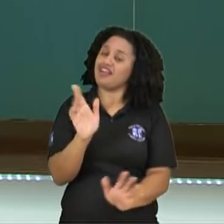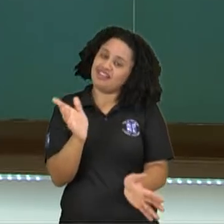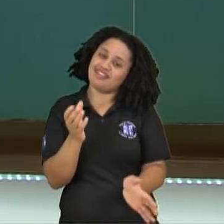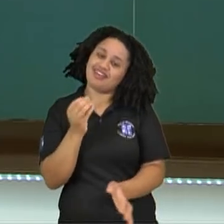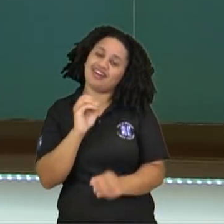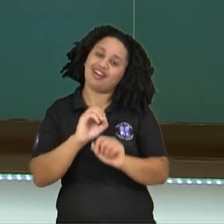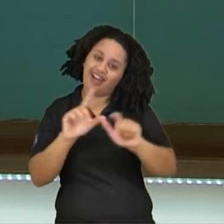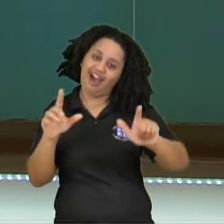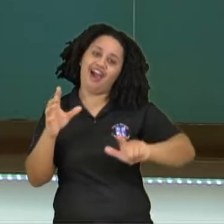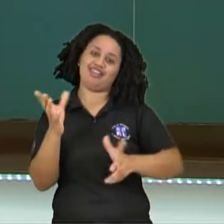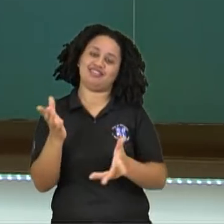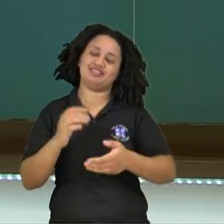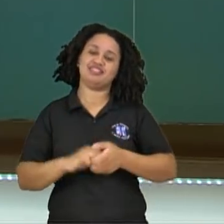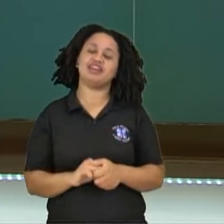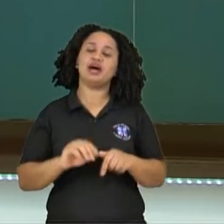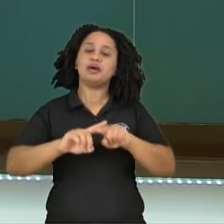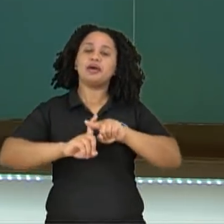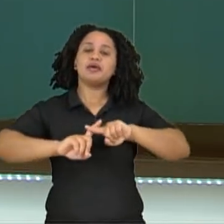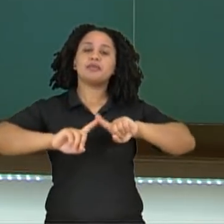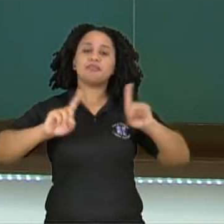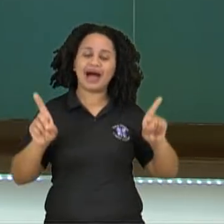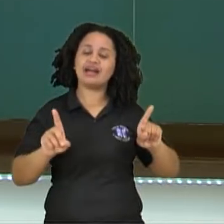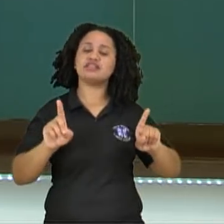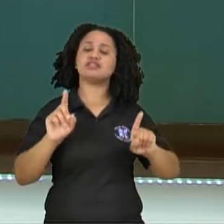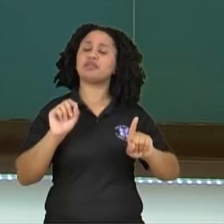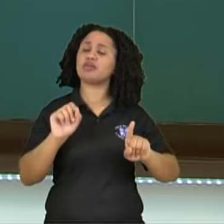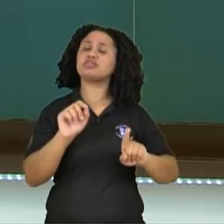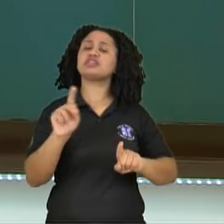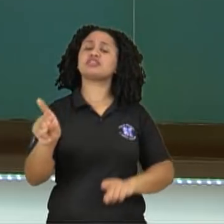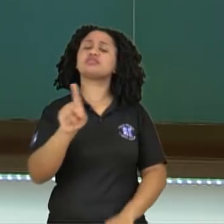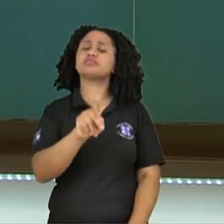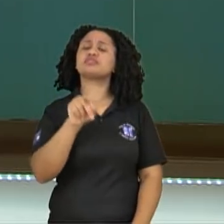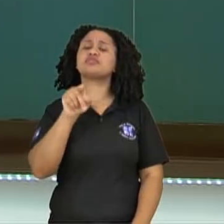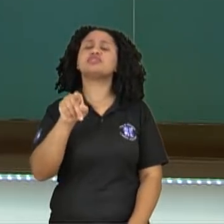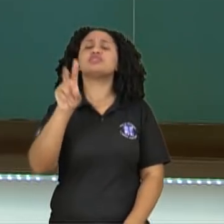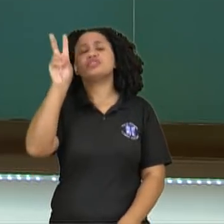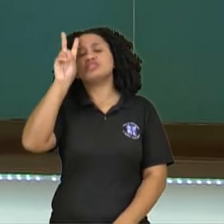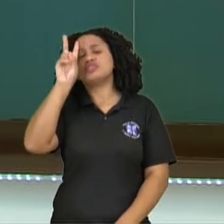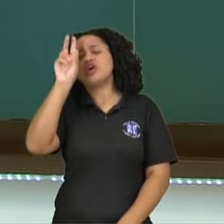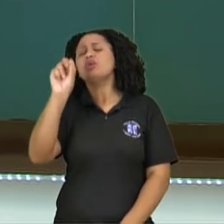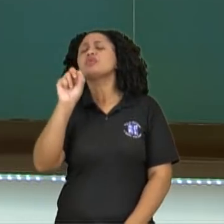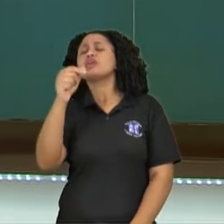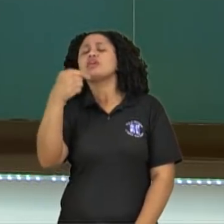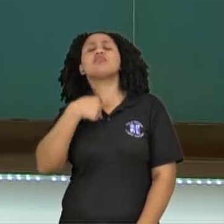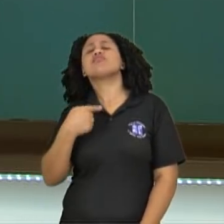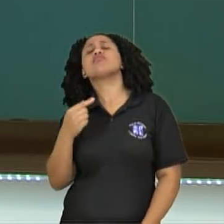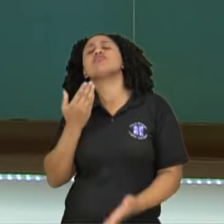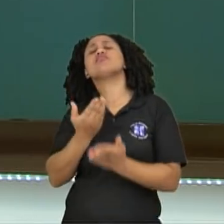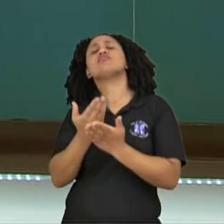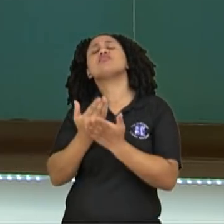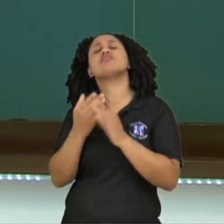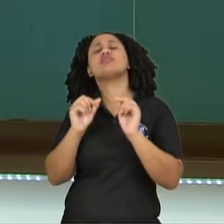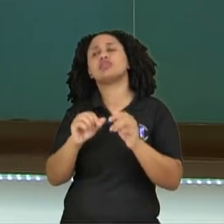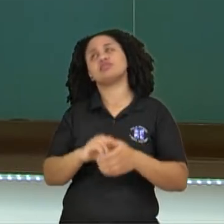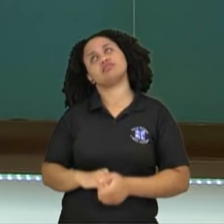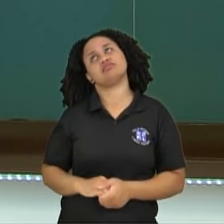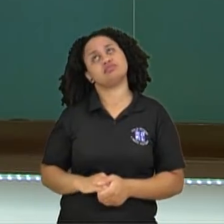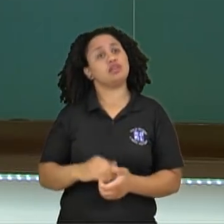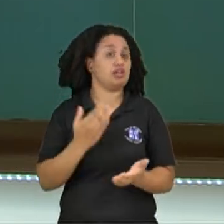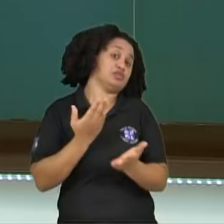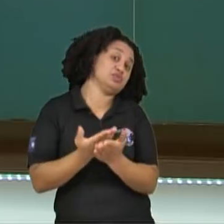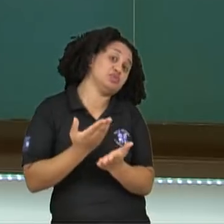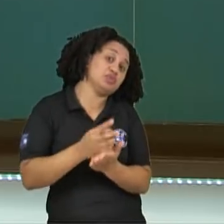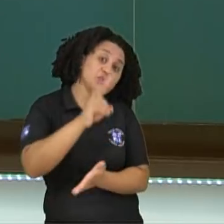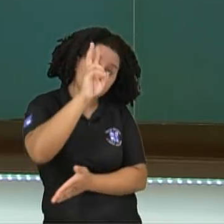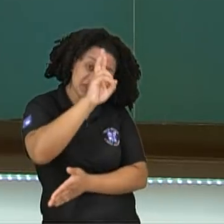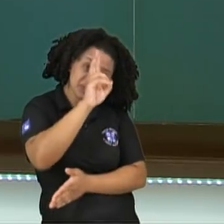óbvia. Mas, para ser um professor de história, o que será que eu estudei? Professor, estudou História.